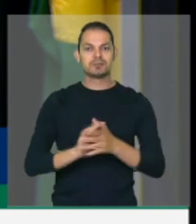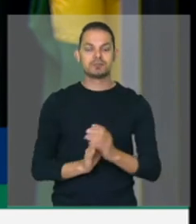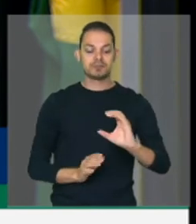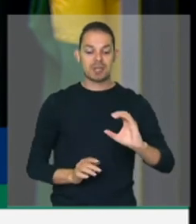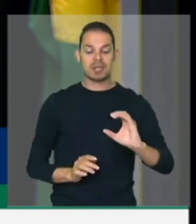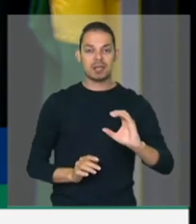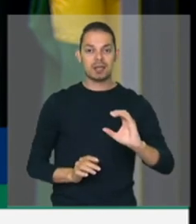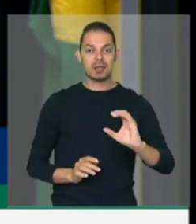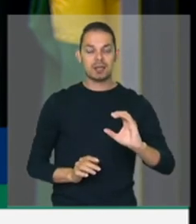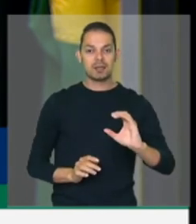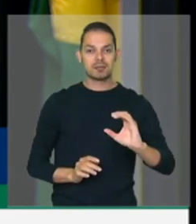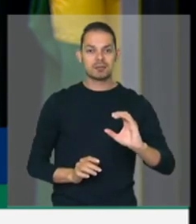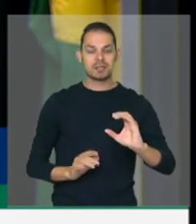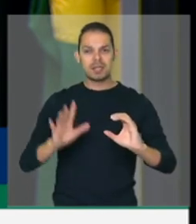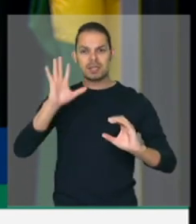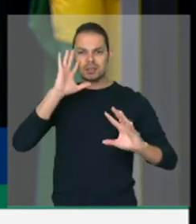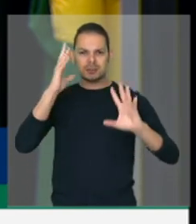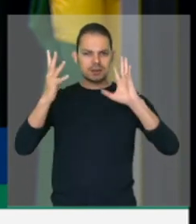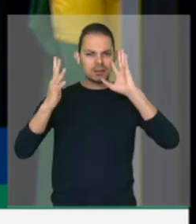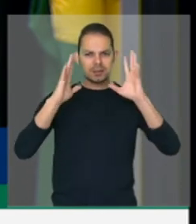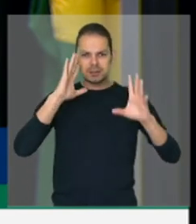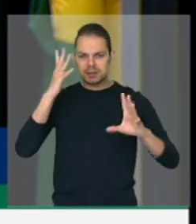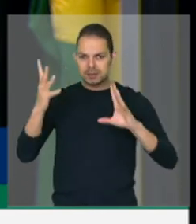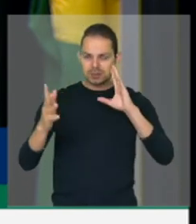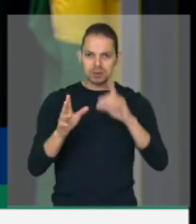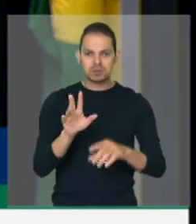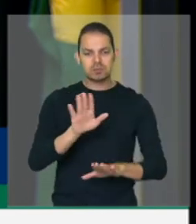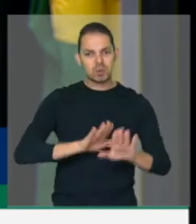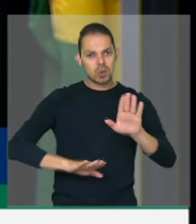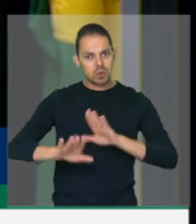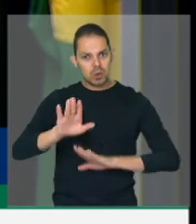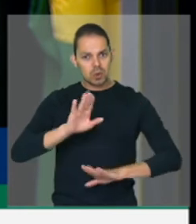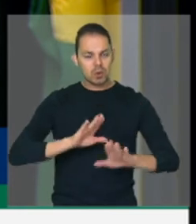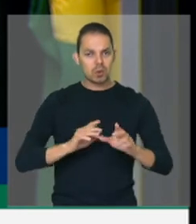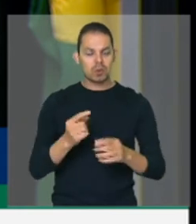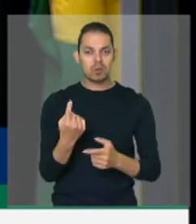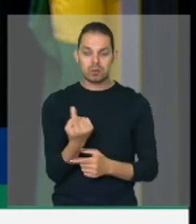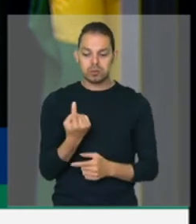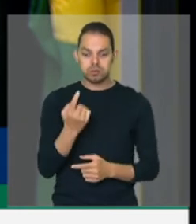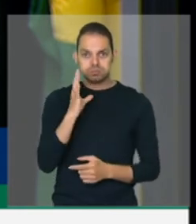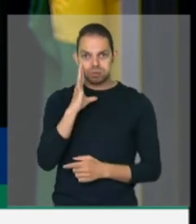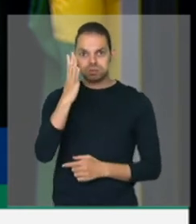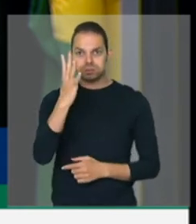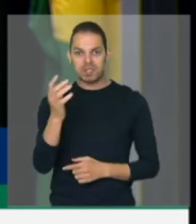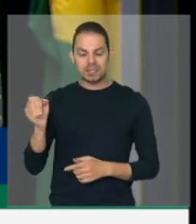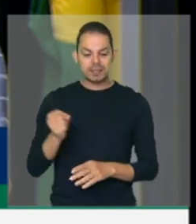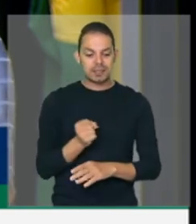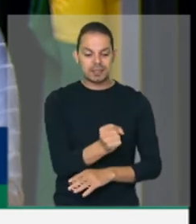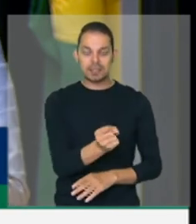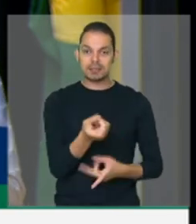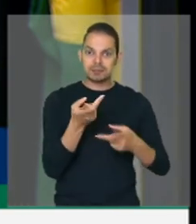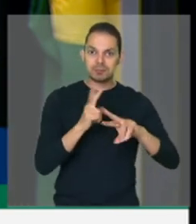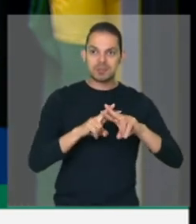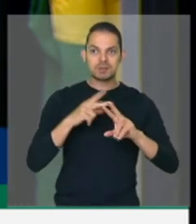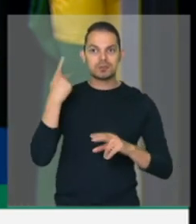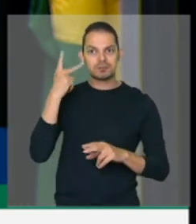O alcance das decisões cautelares monocráticas que determinam a prisão de